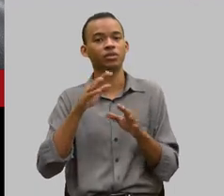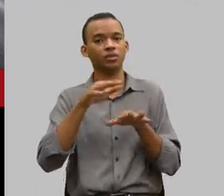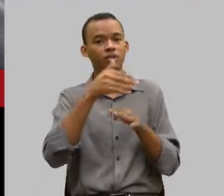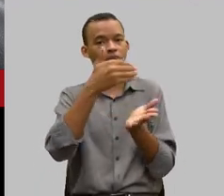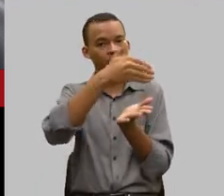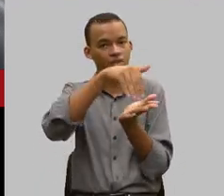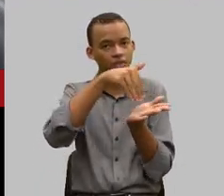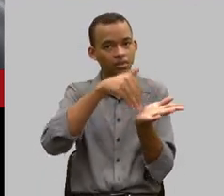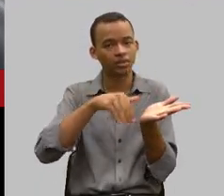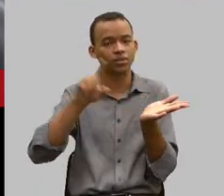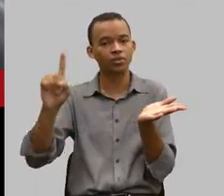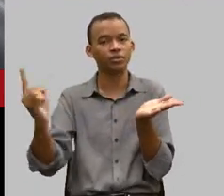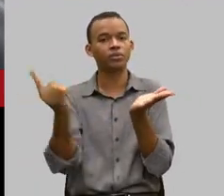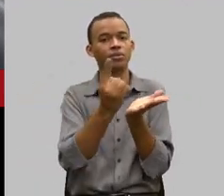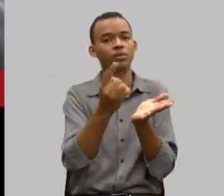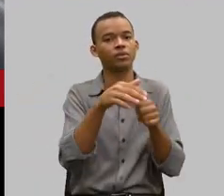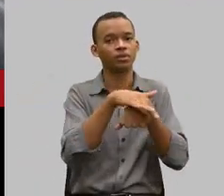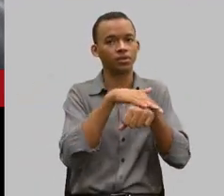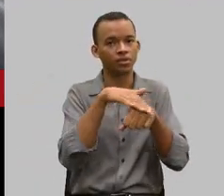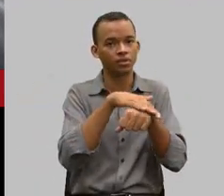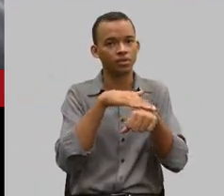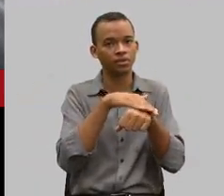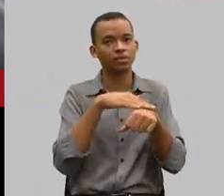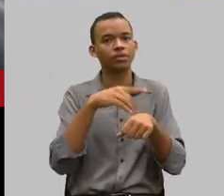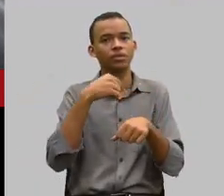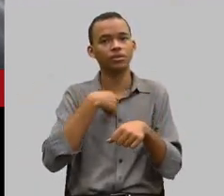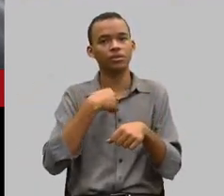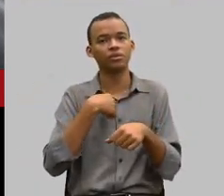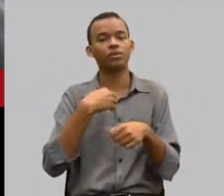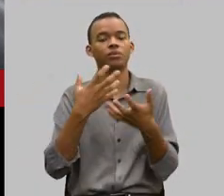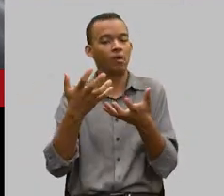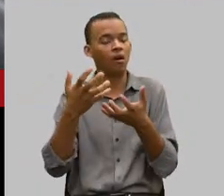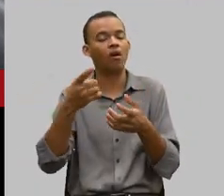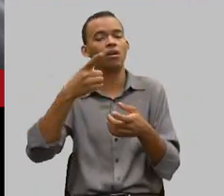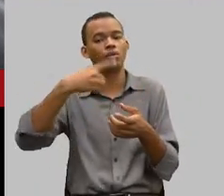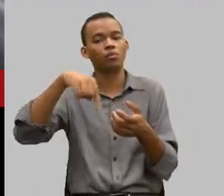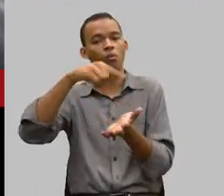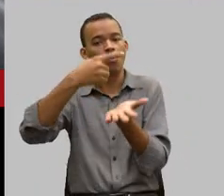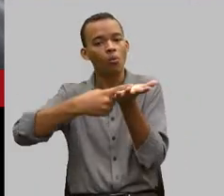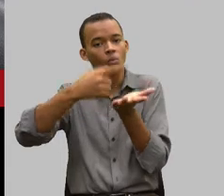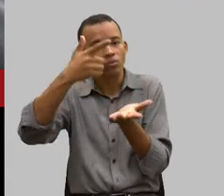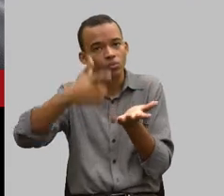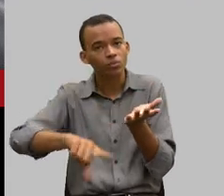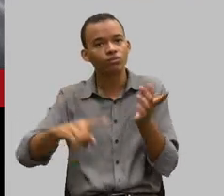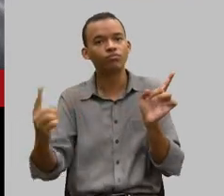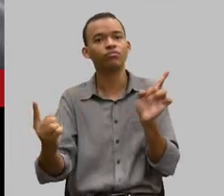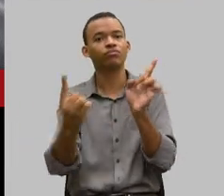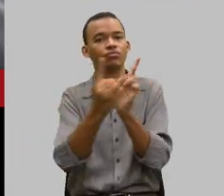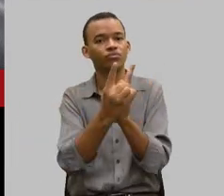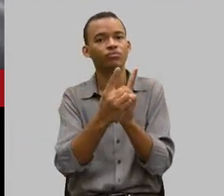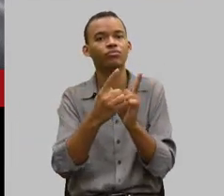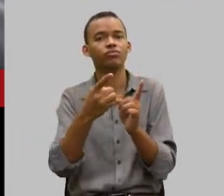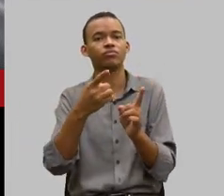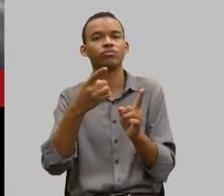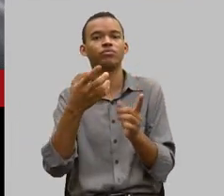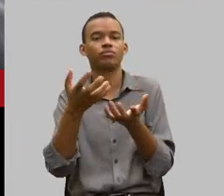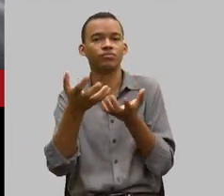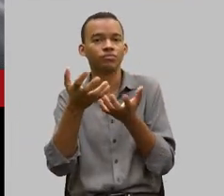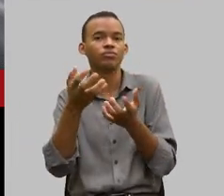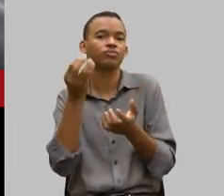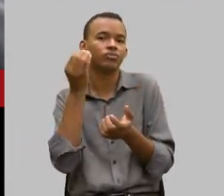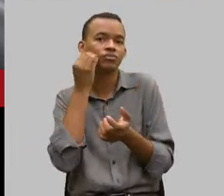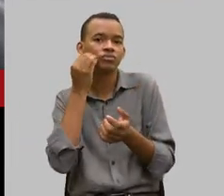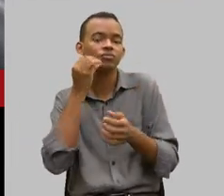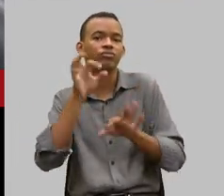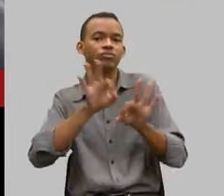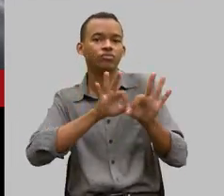recebê-la lá Espero que tenha sido apenas a primeira de muitas e a gente tá tentando eu tenho tentado construir caminhos